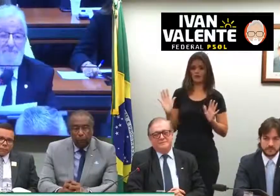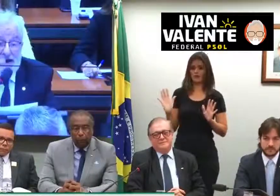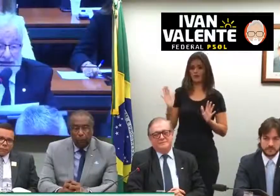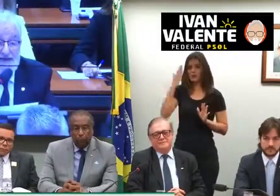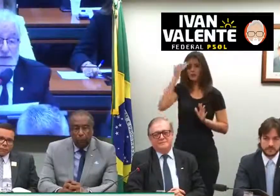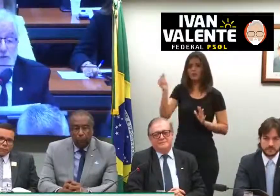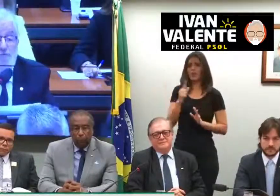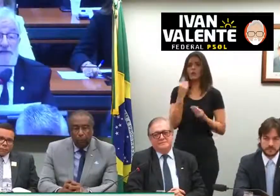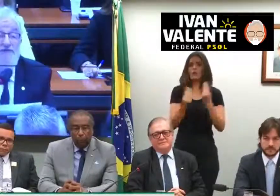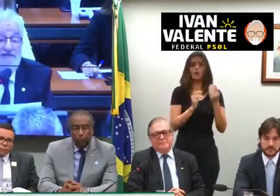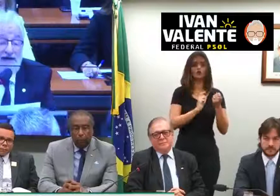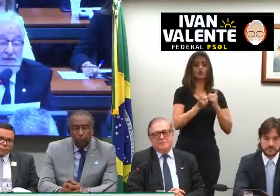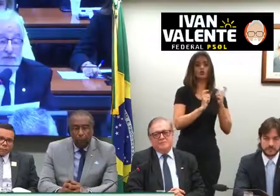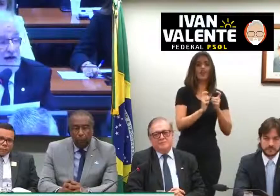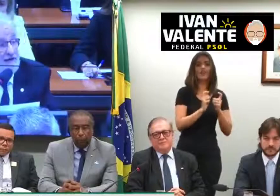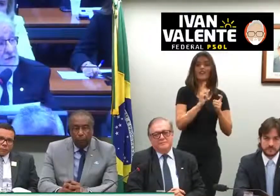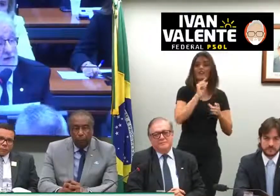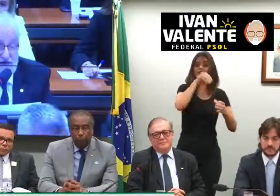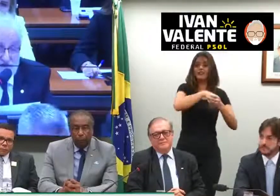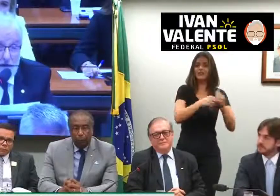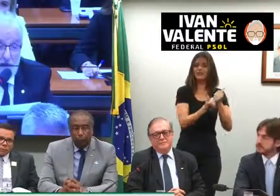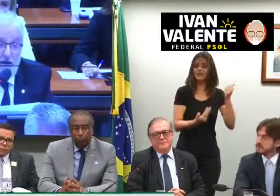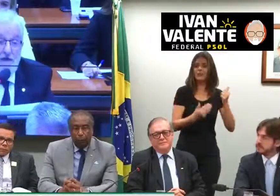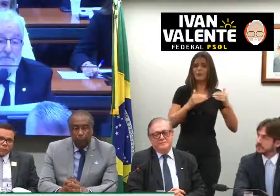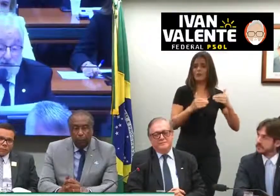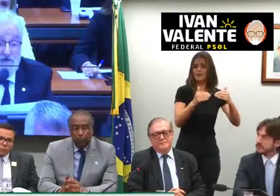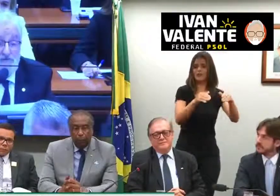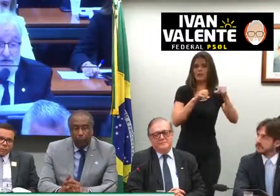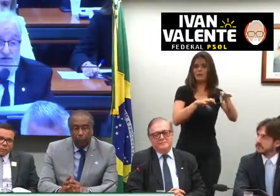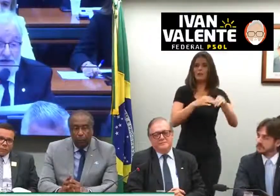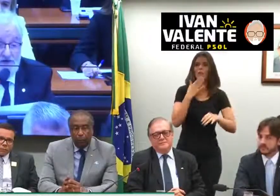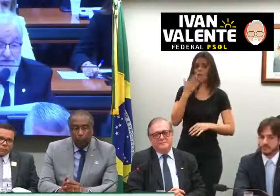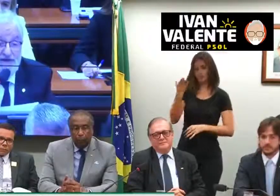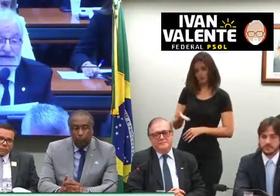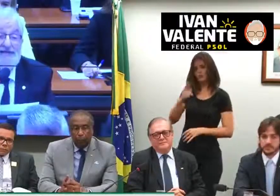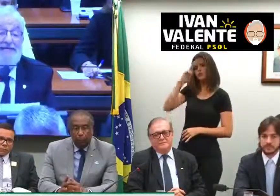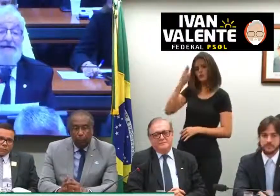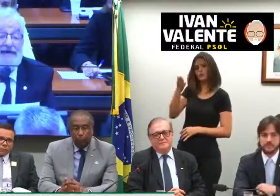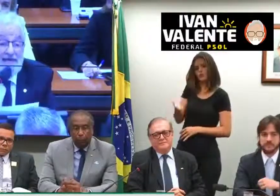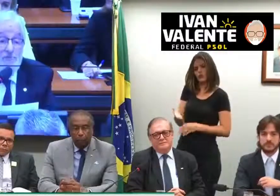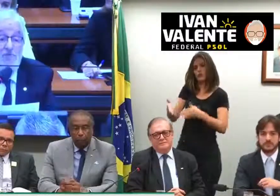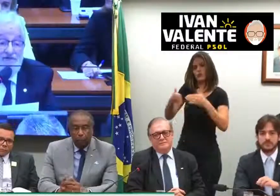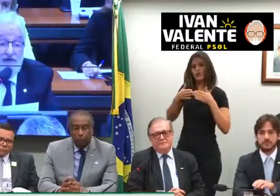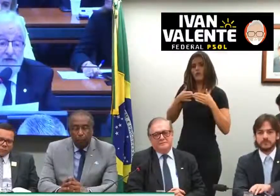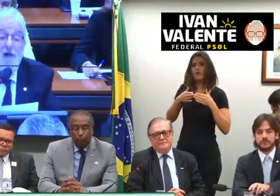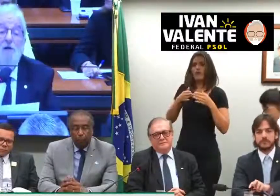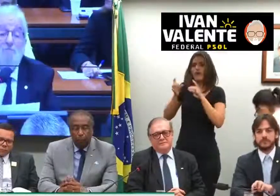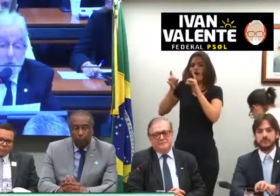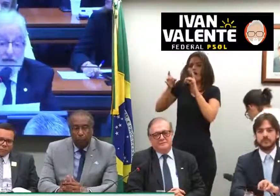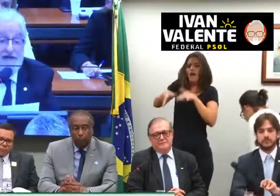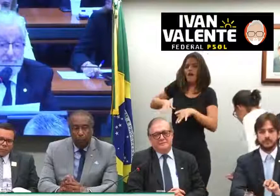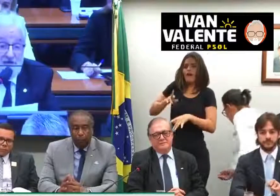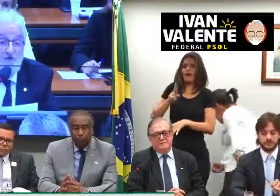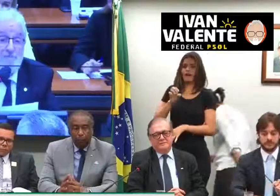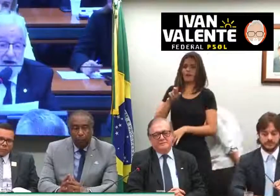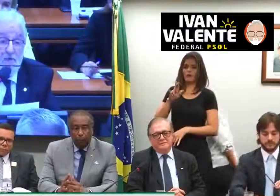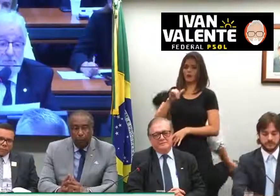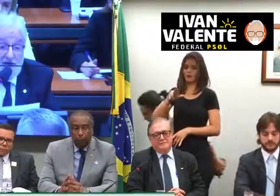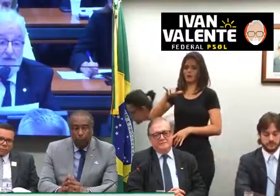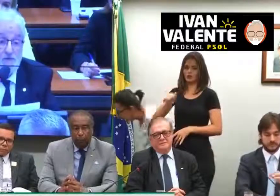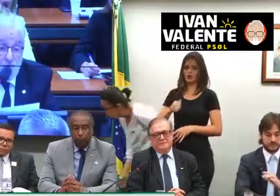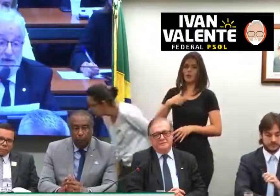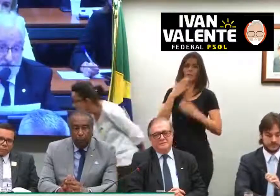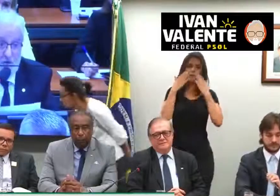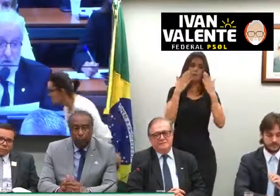a máquina do Ministério da Educação. Peço a Vossa Excelência que renuncie publicamente para o